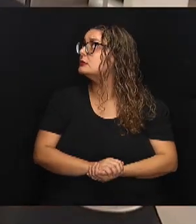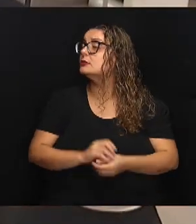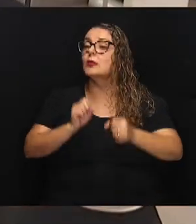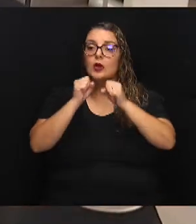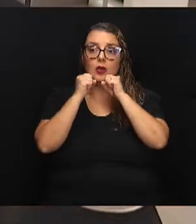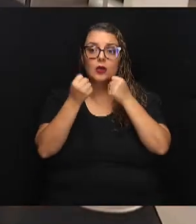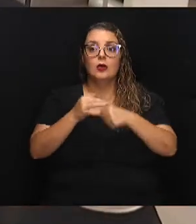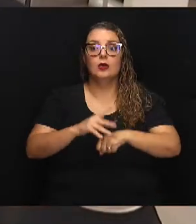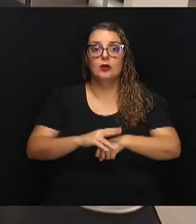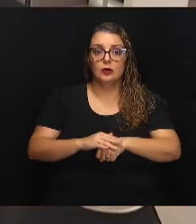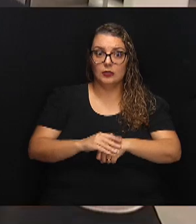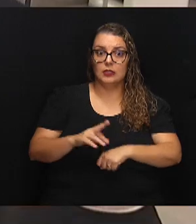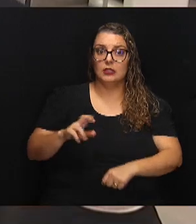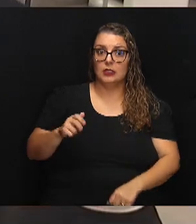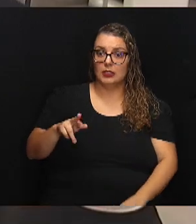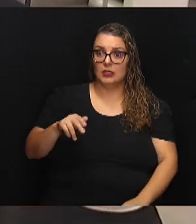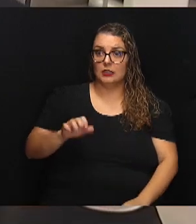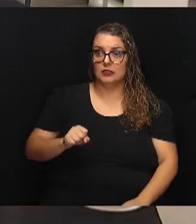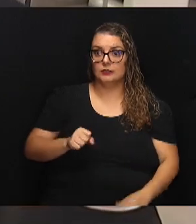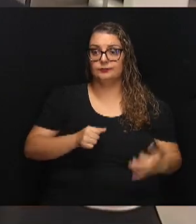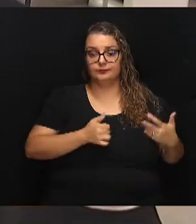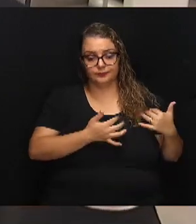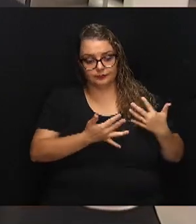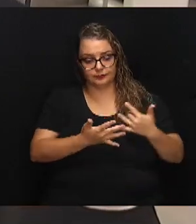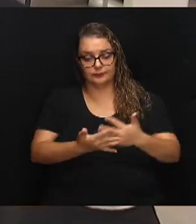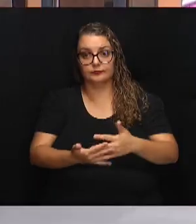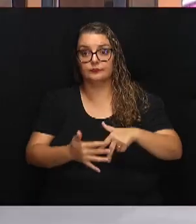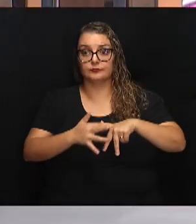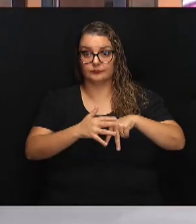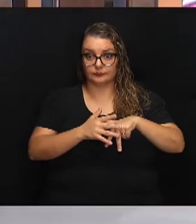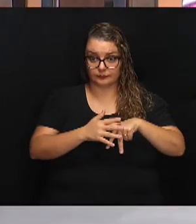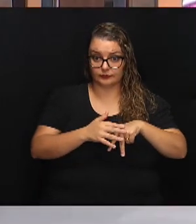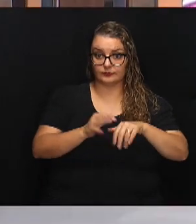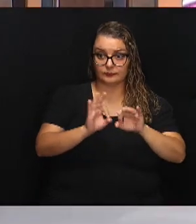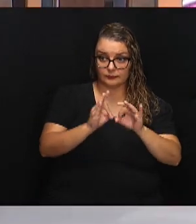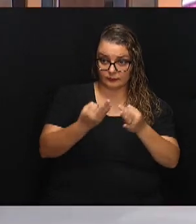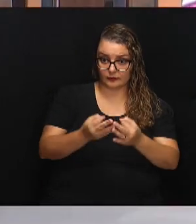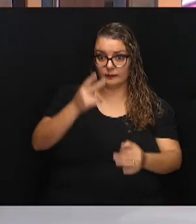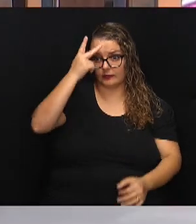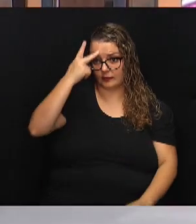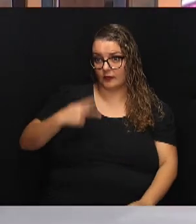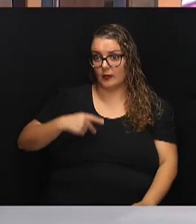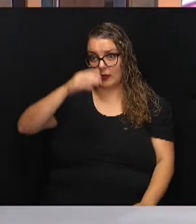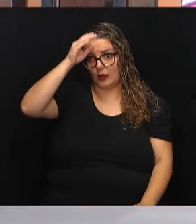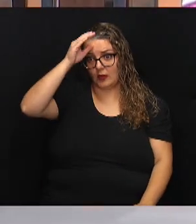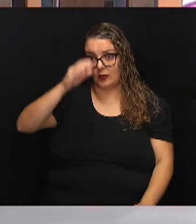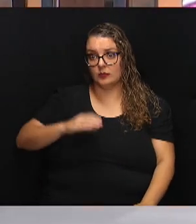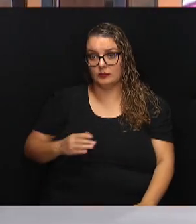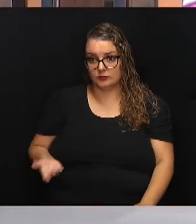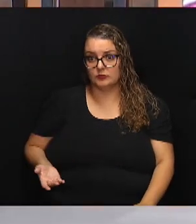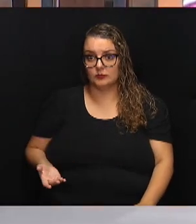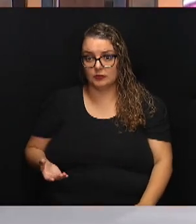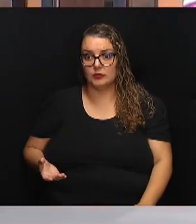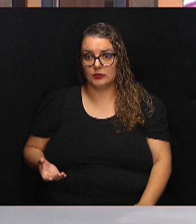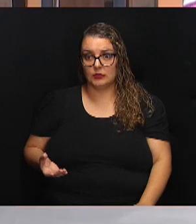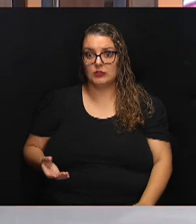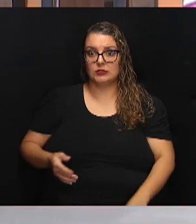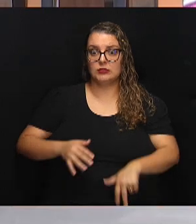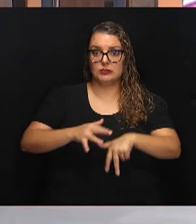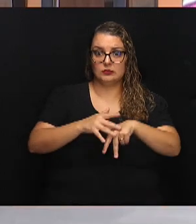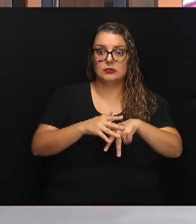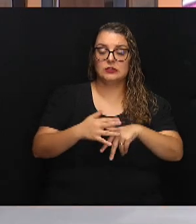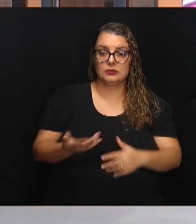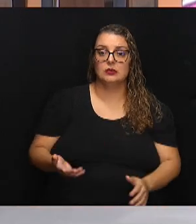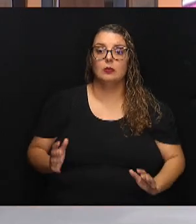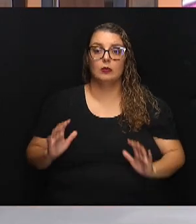Doenças Raras, a jornada do paciente raro e sua família, realizado no plenário da Casa de Leis, marcou as comemorações